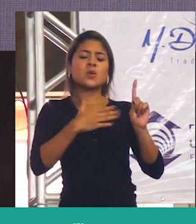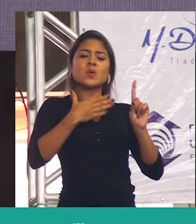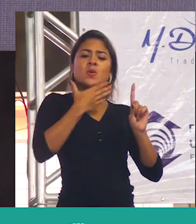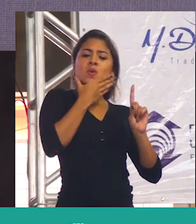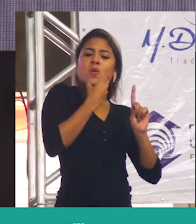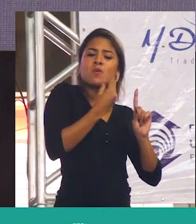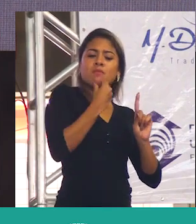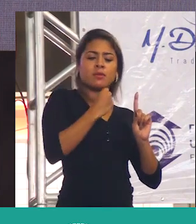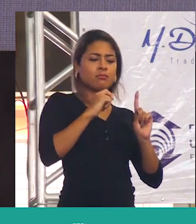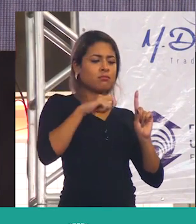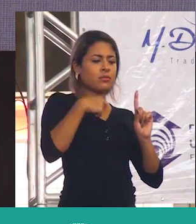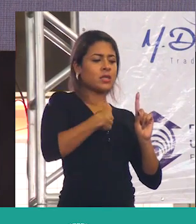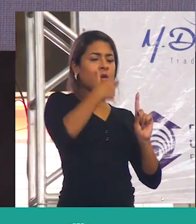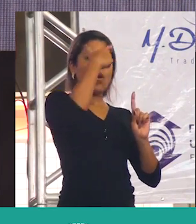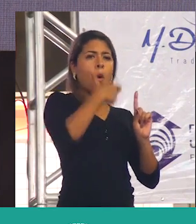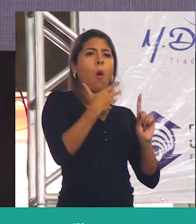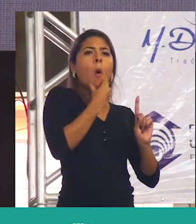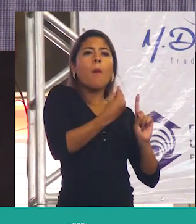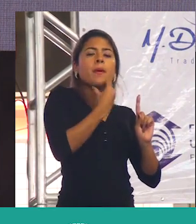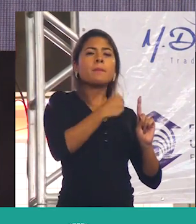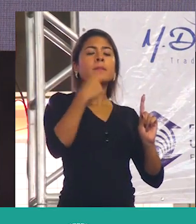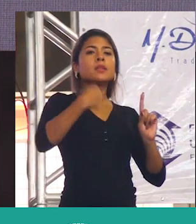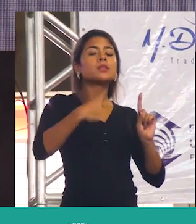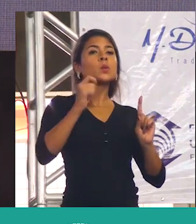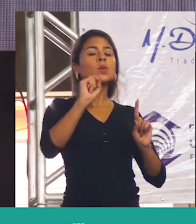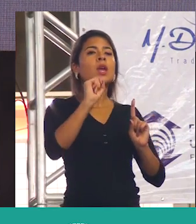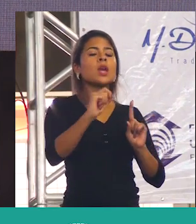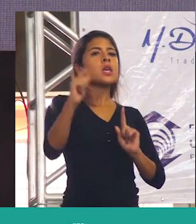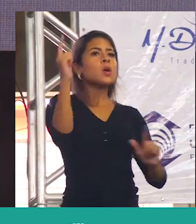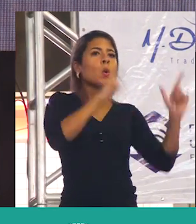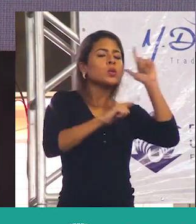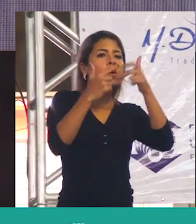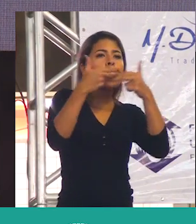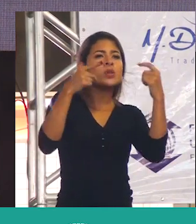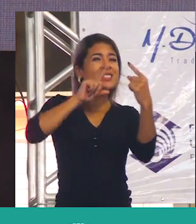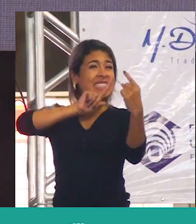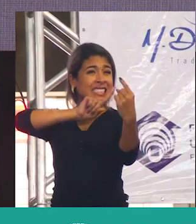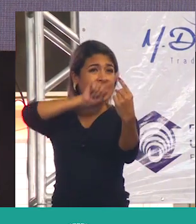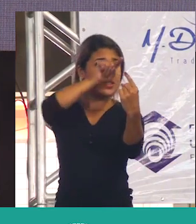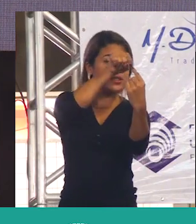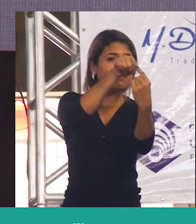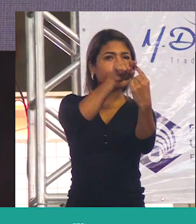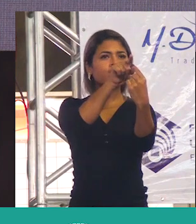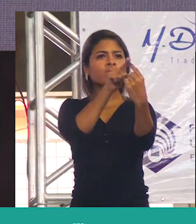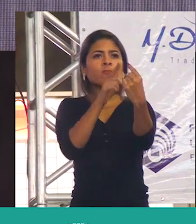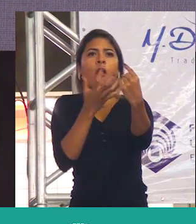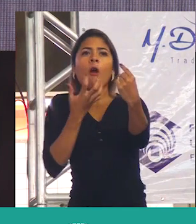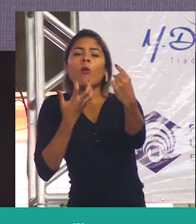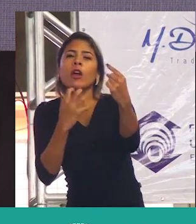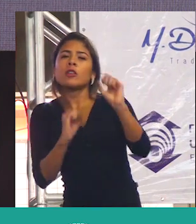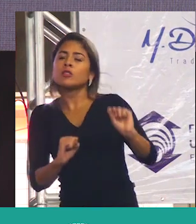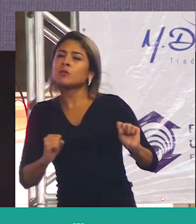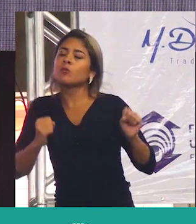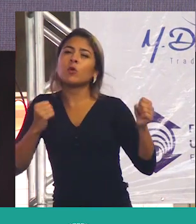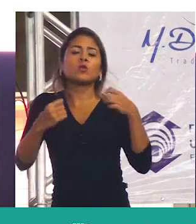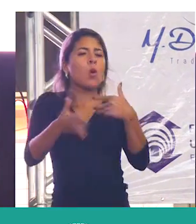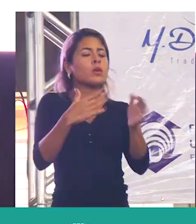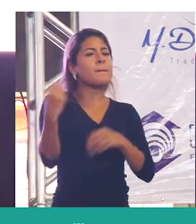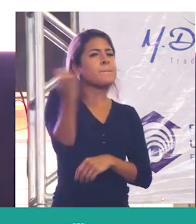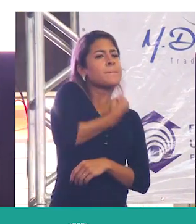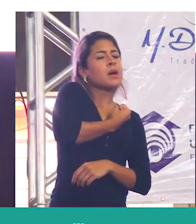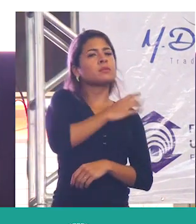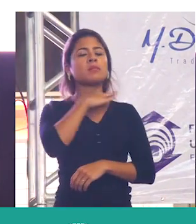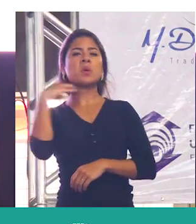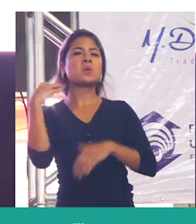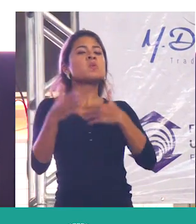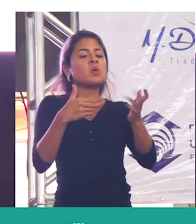não encontra alguma coisa pela qual se estaria disposto a morrer.